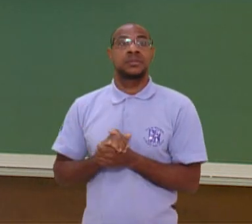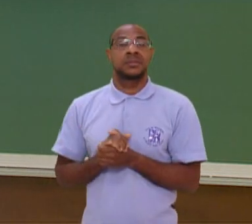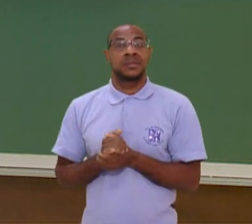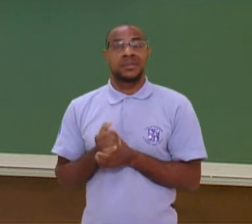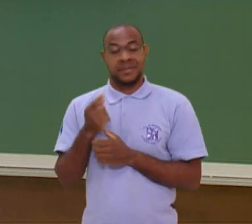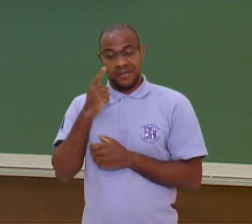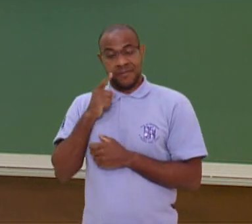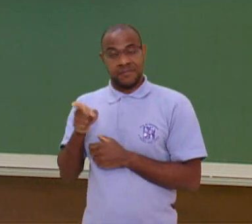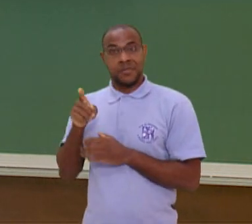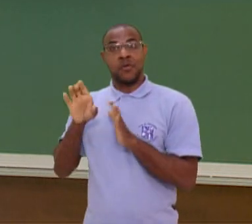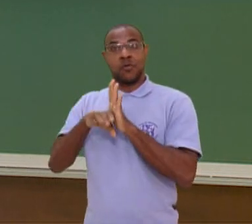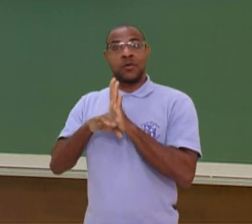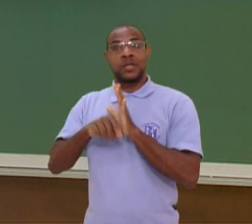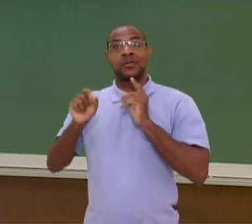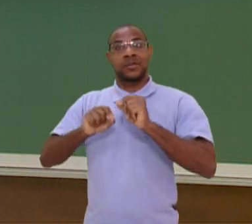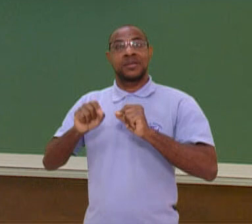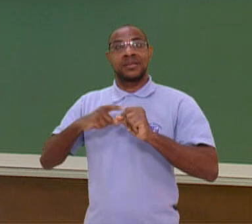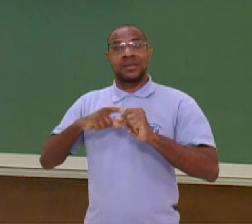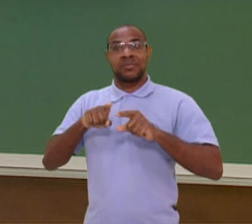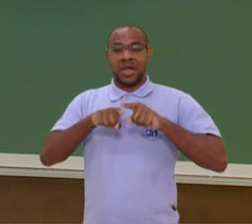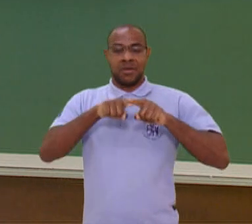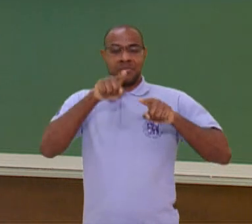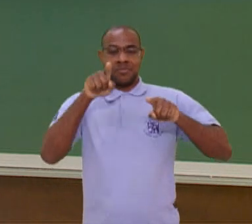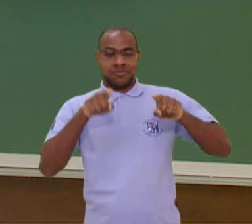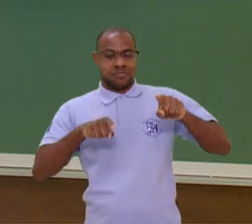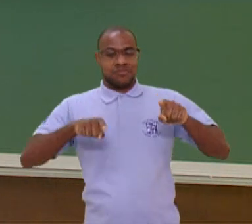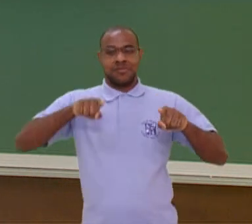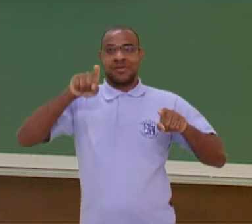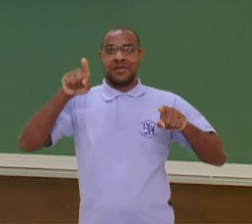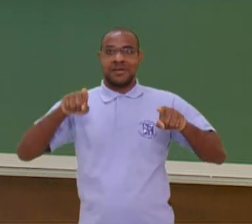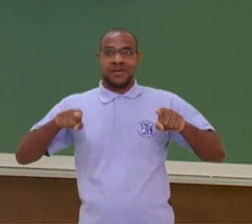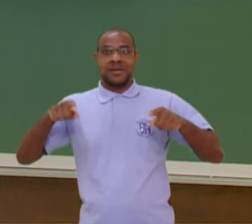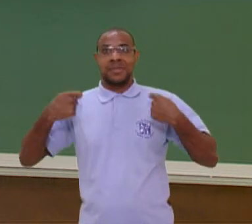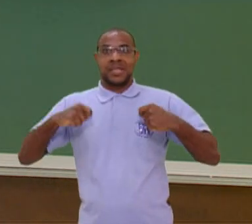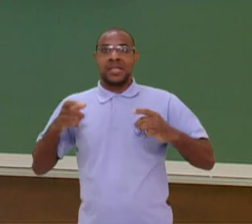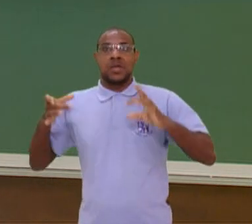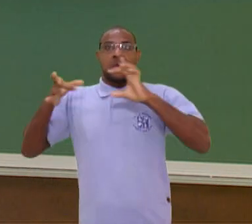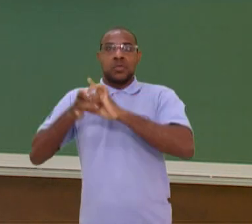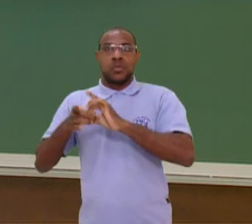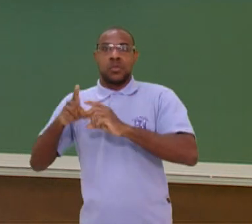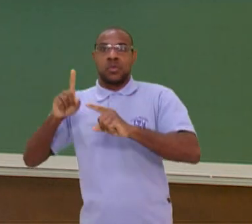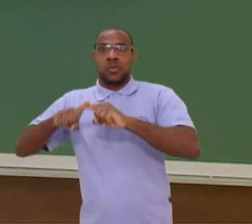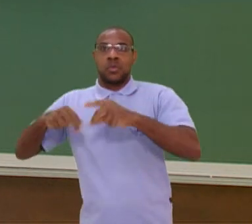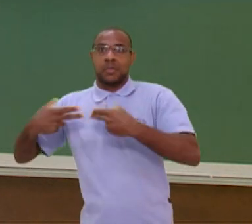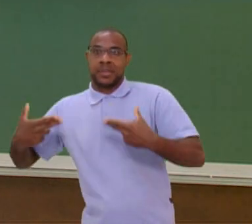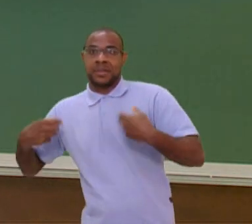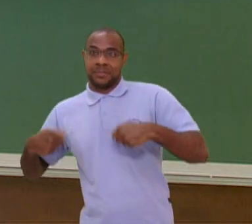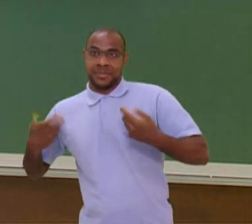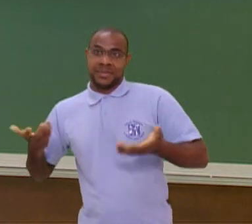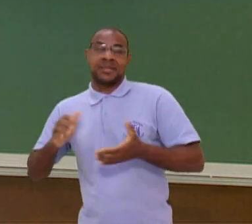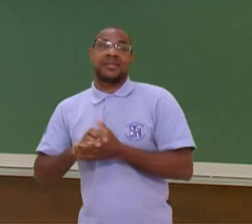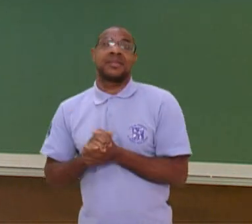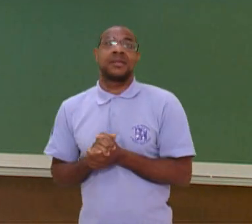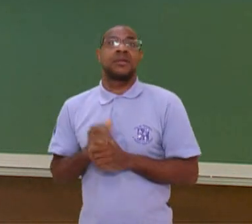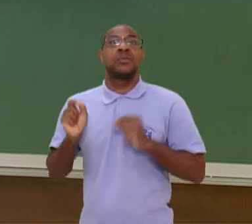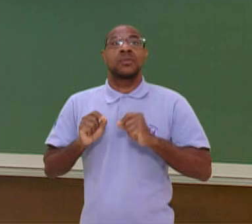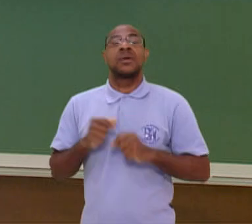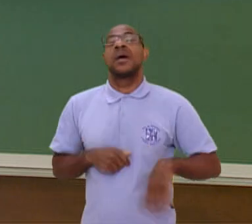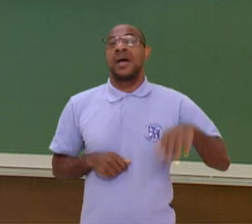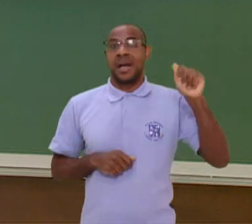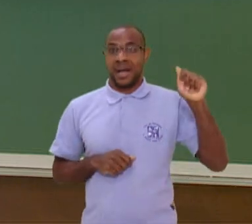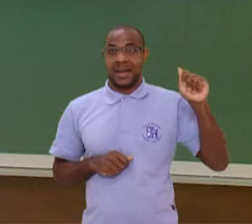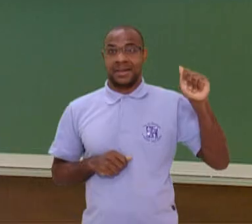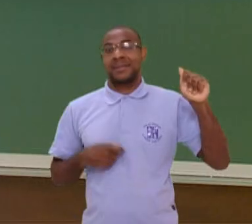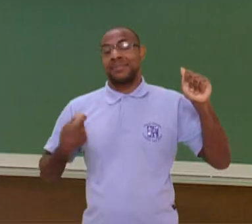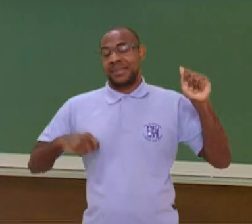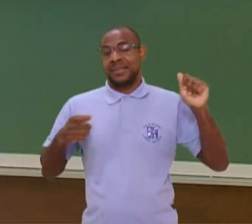analisando o conceito que temos ali dessa parte da onda, então ela necessita de um meio material para se propagar. O som tem essa característica. E ali então temos a letra